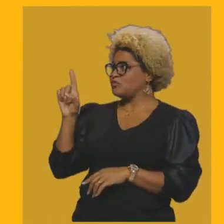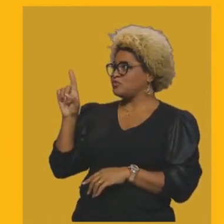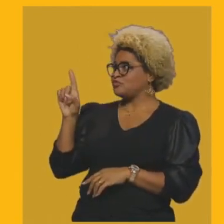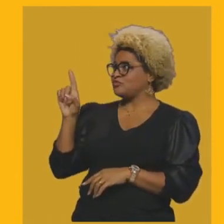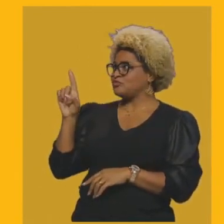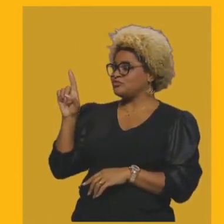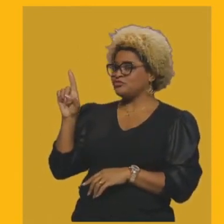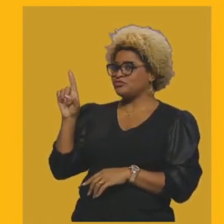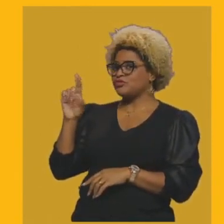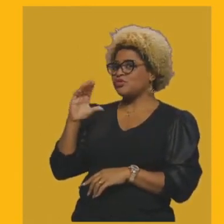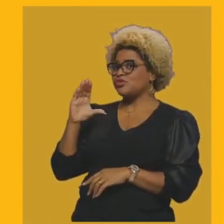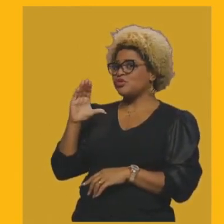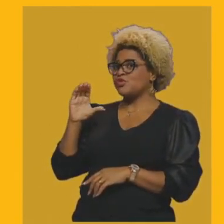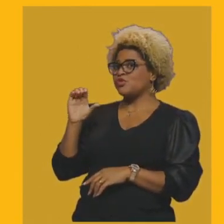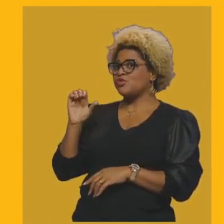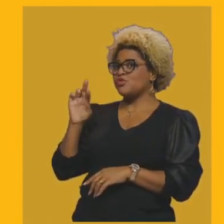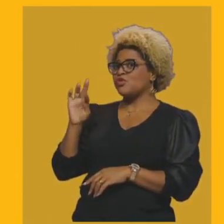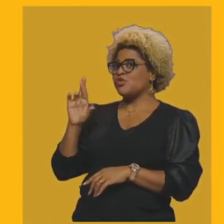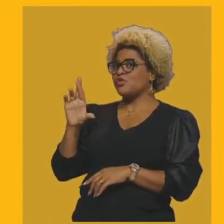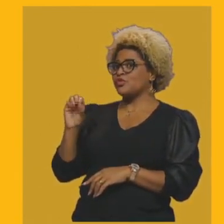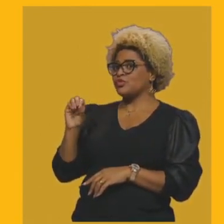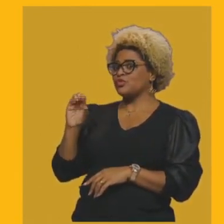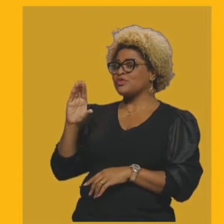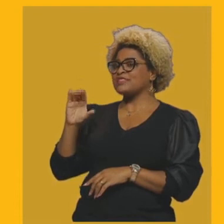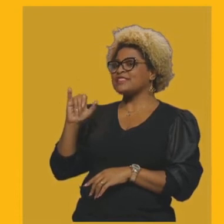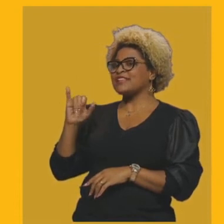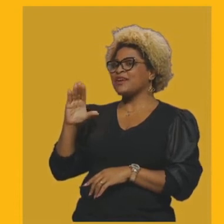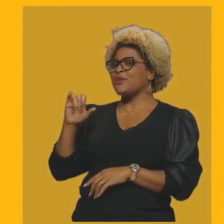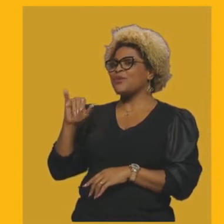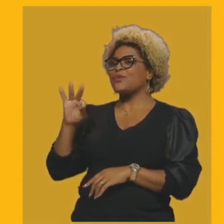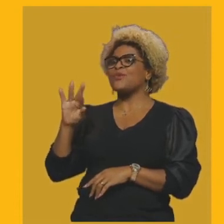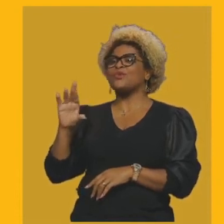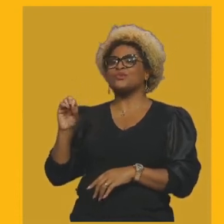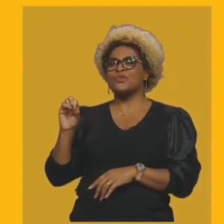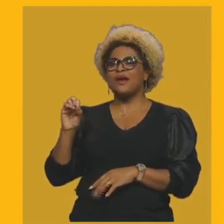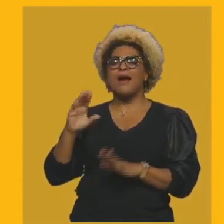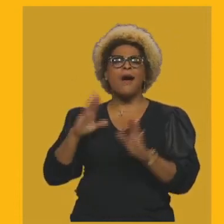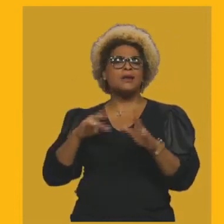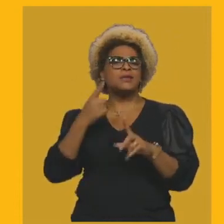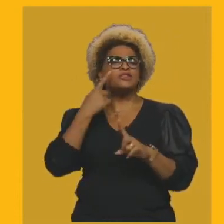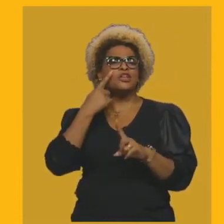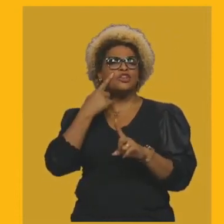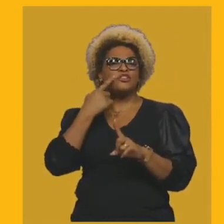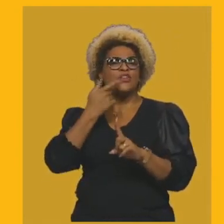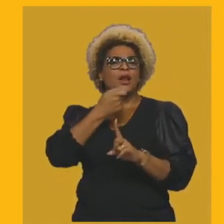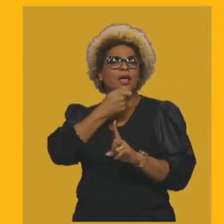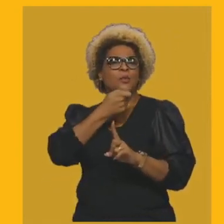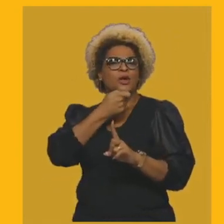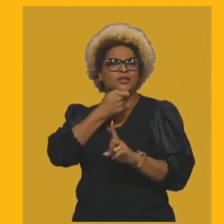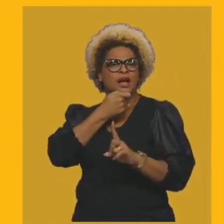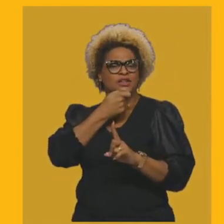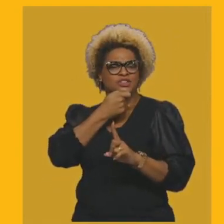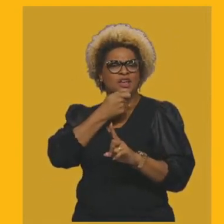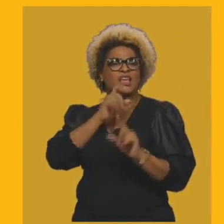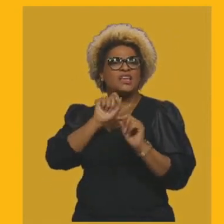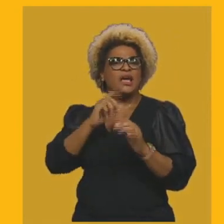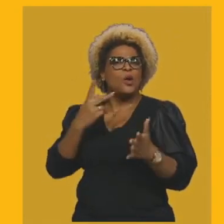em reportagens quando acontece algum incêndio que ele foi provocado por um curto-circuito?